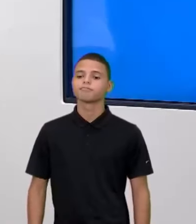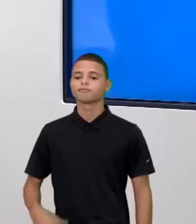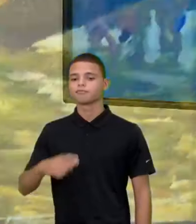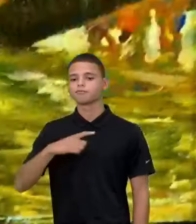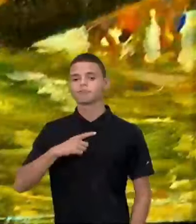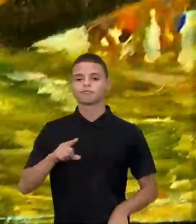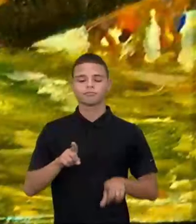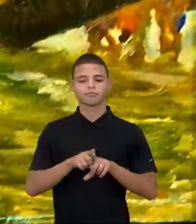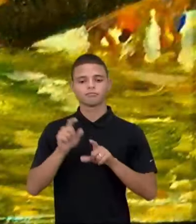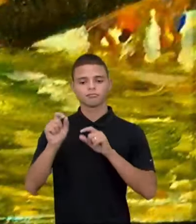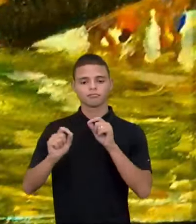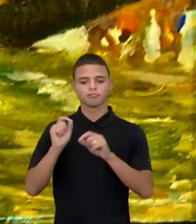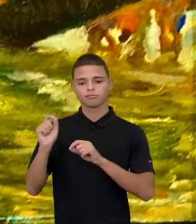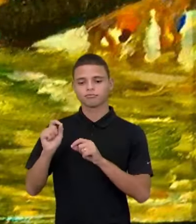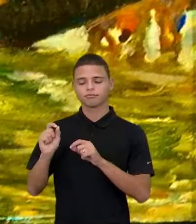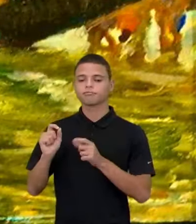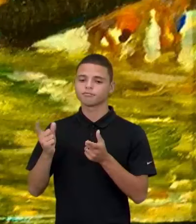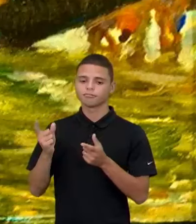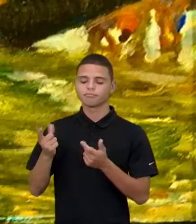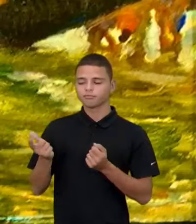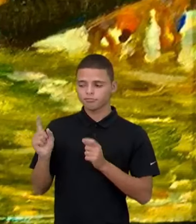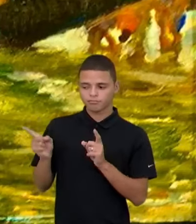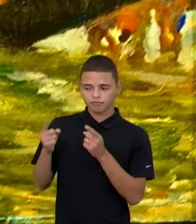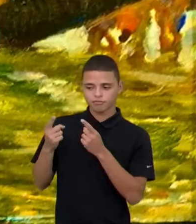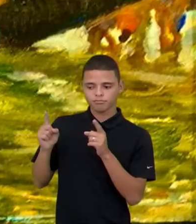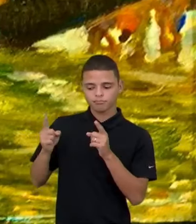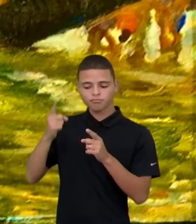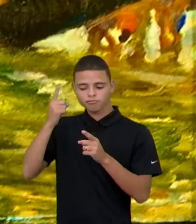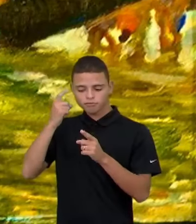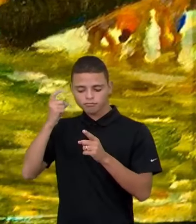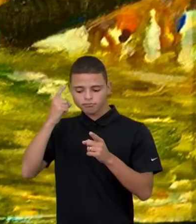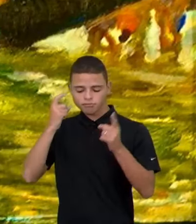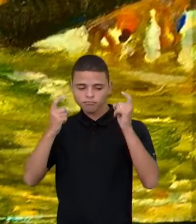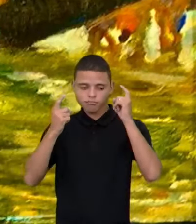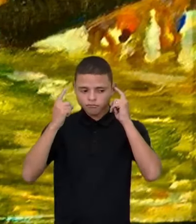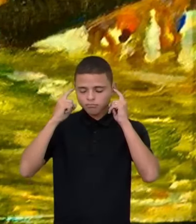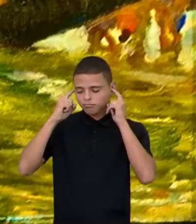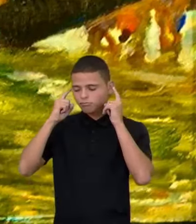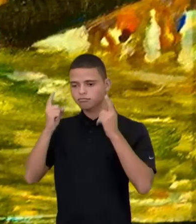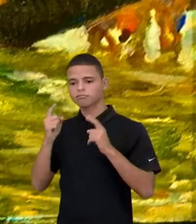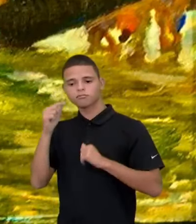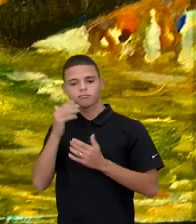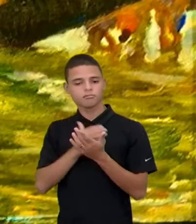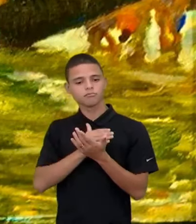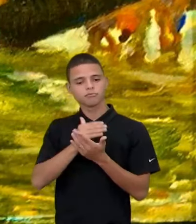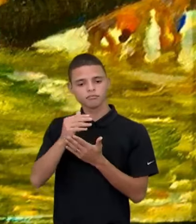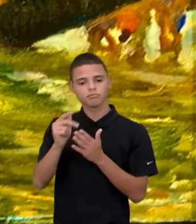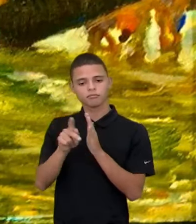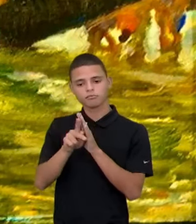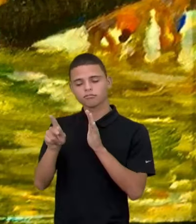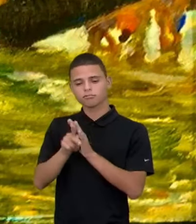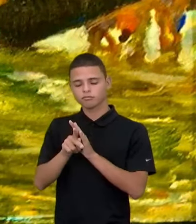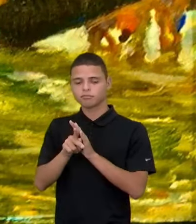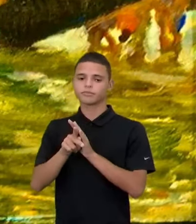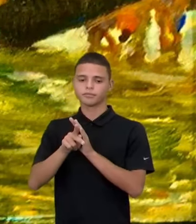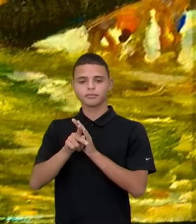do rádio, e aí as inovações tecnológicas que acabam adentrando na música de